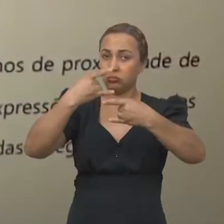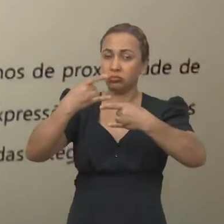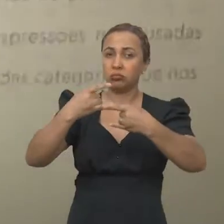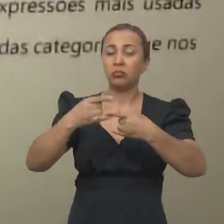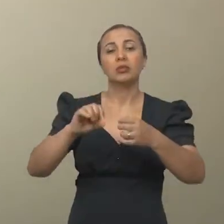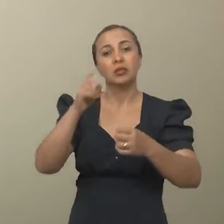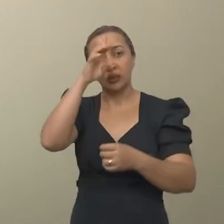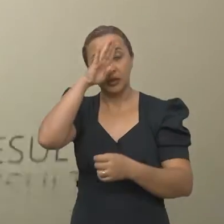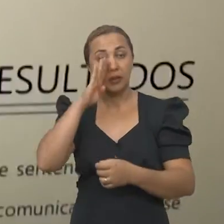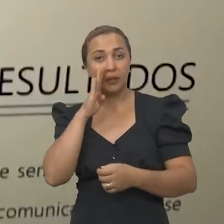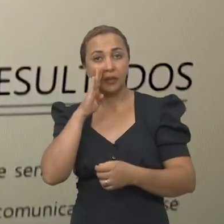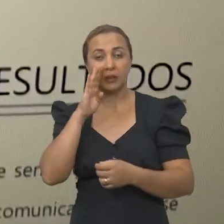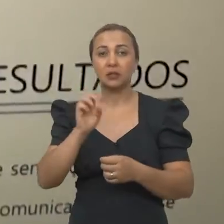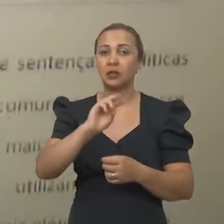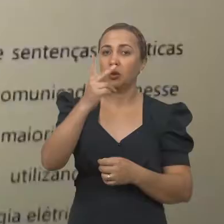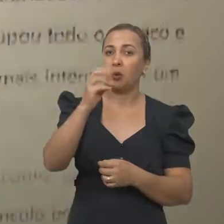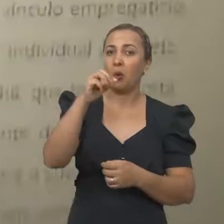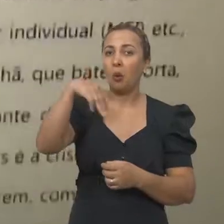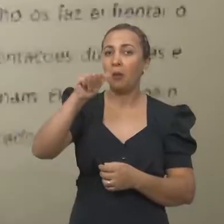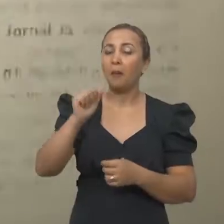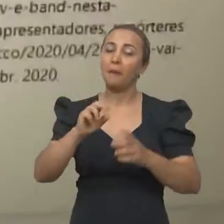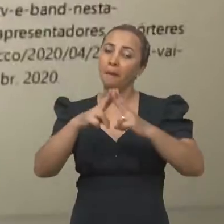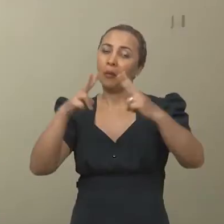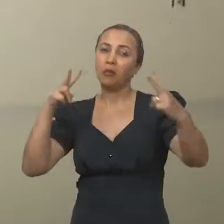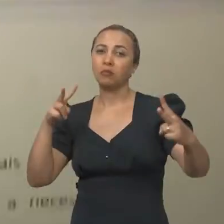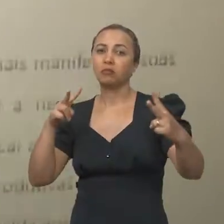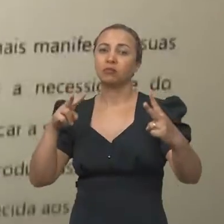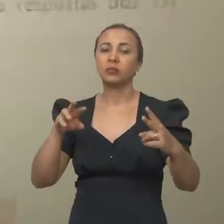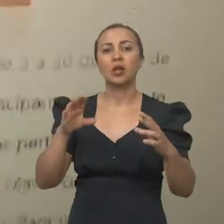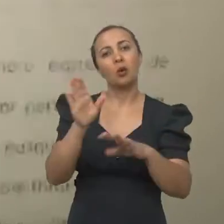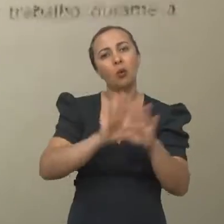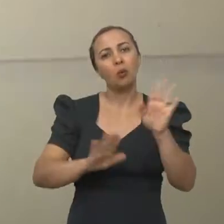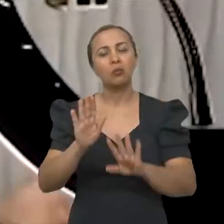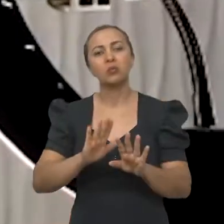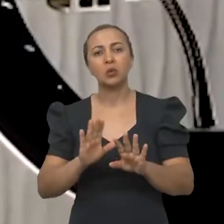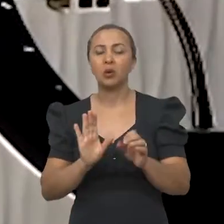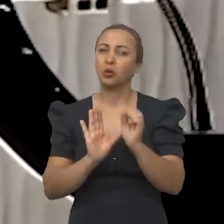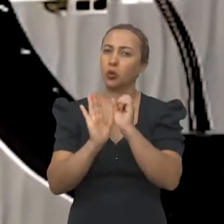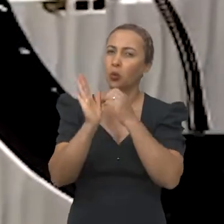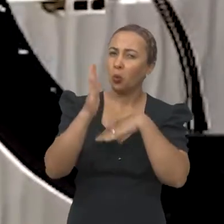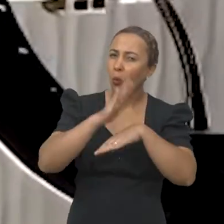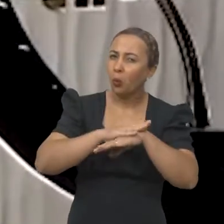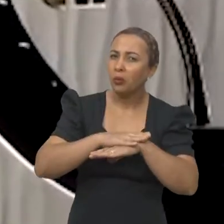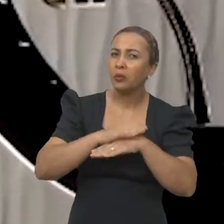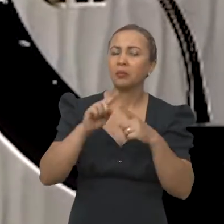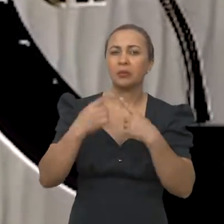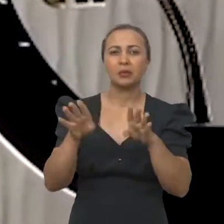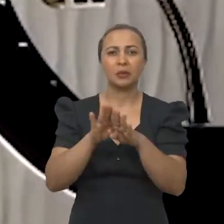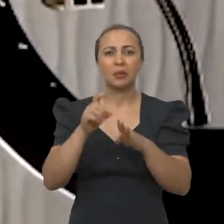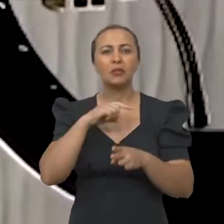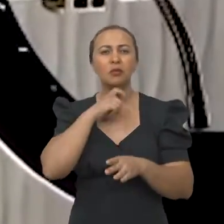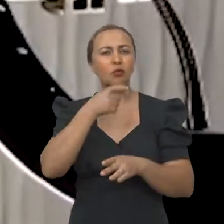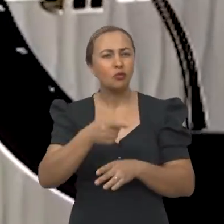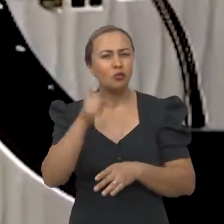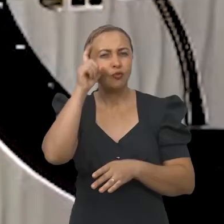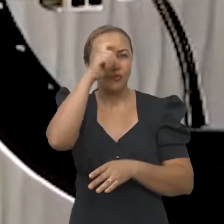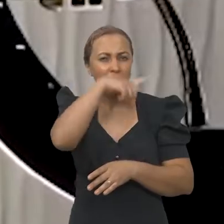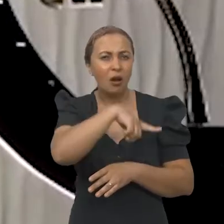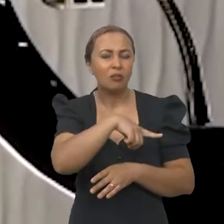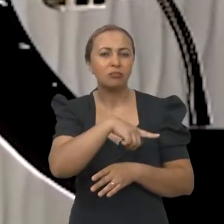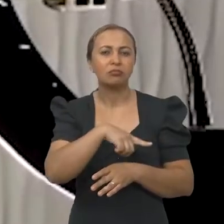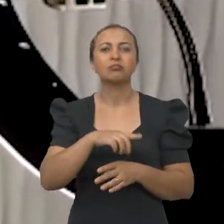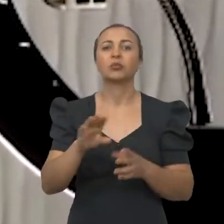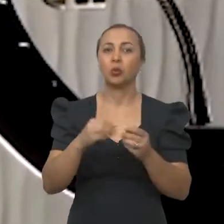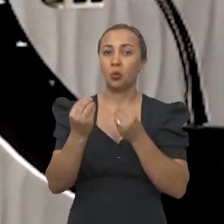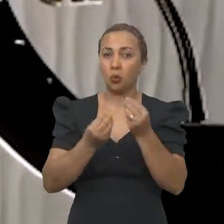gratuita. Nas respostas, o home office aparecia como situação preventiva, mas ao mesmo tempo cheia de desafios,